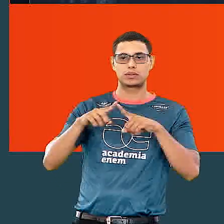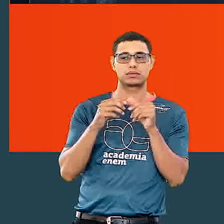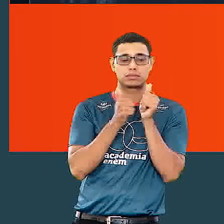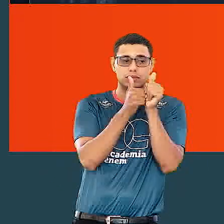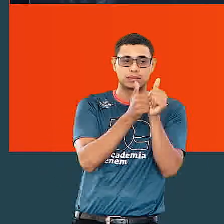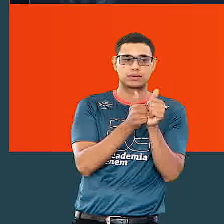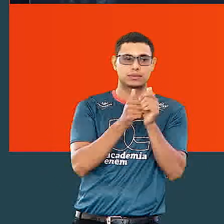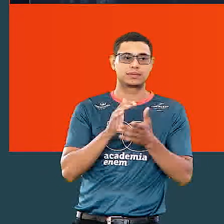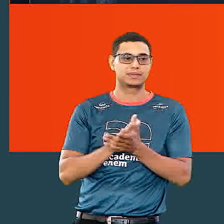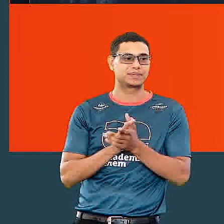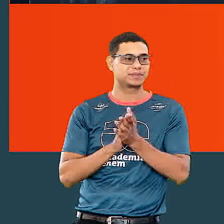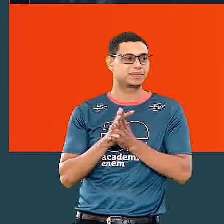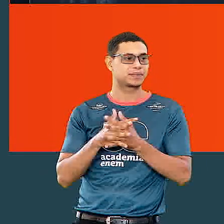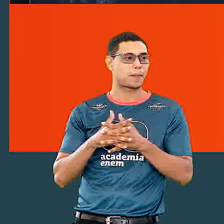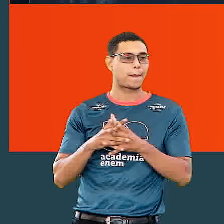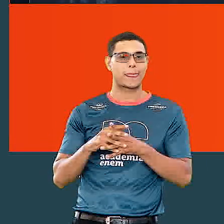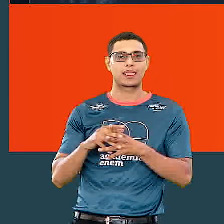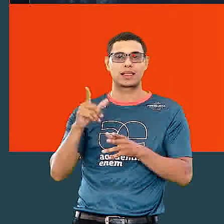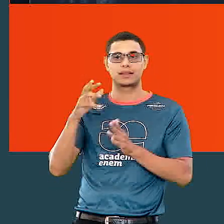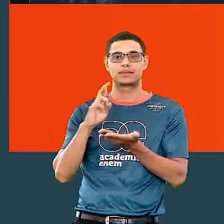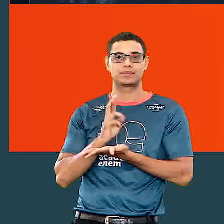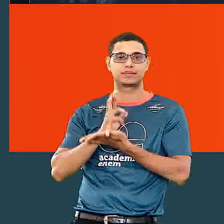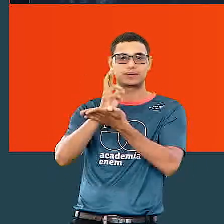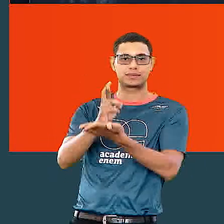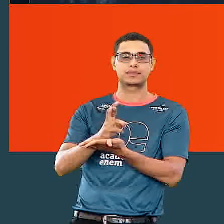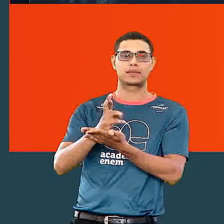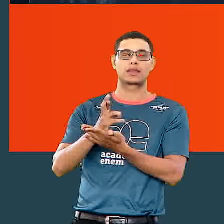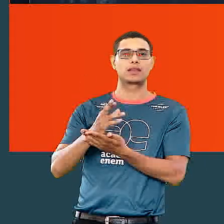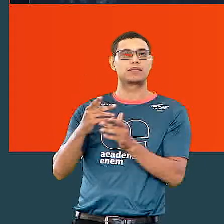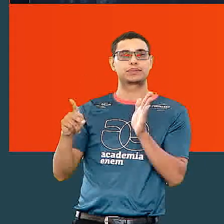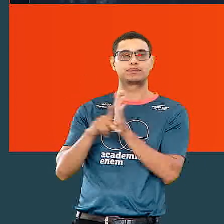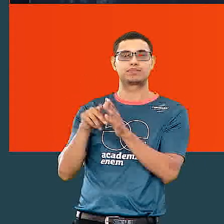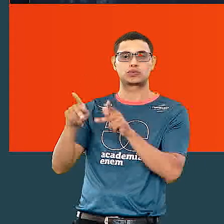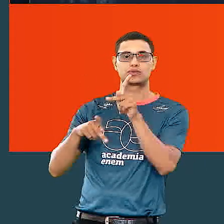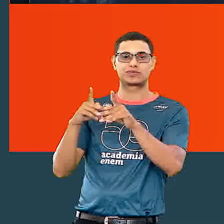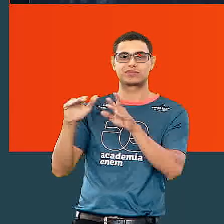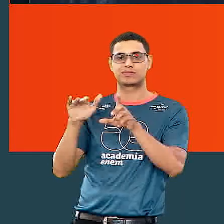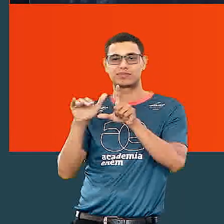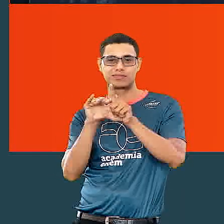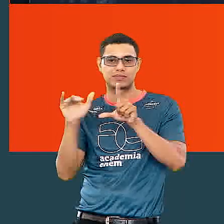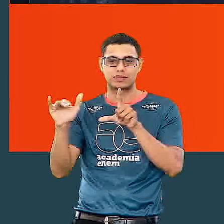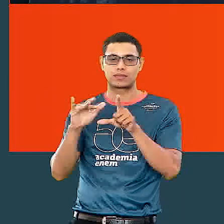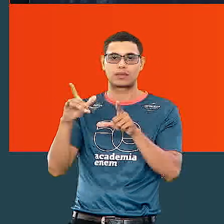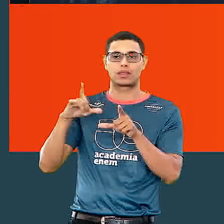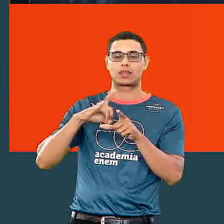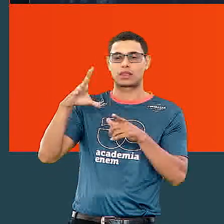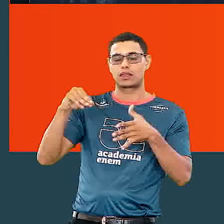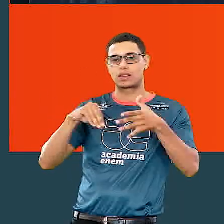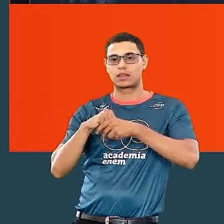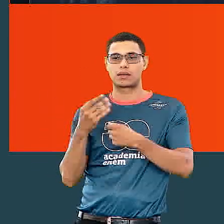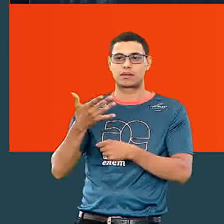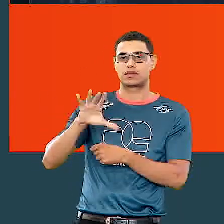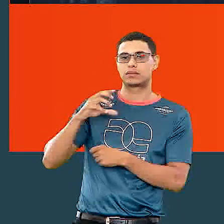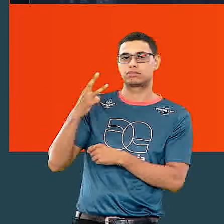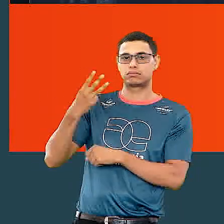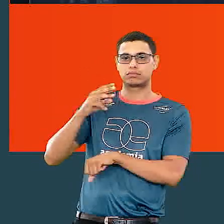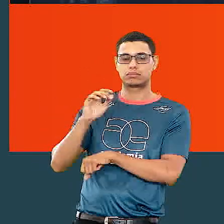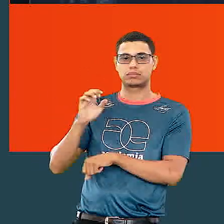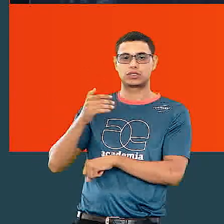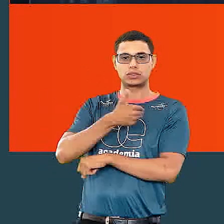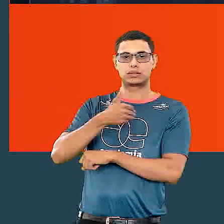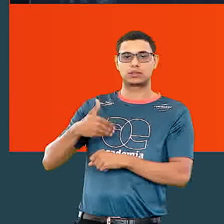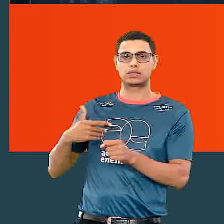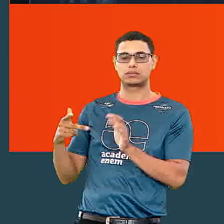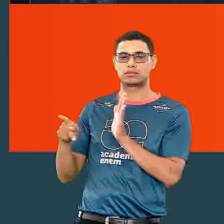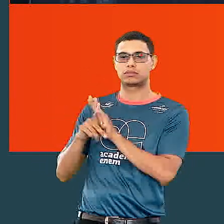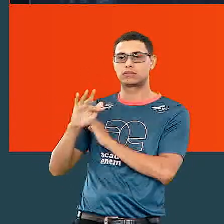Sire, tá? Representante das classes médias que integravam o terceiro estado francês. Terceiro estado,